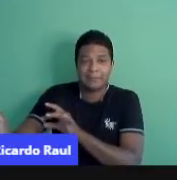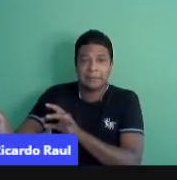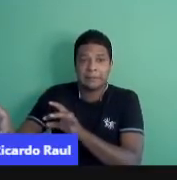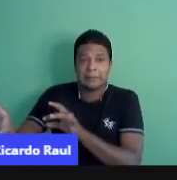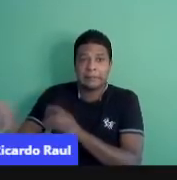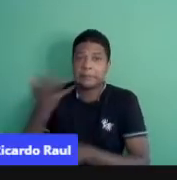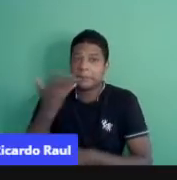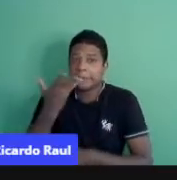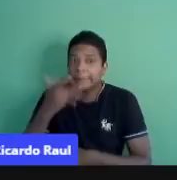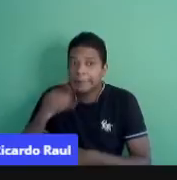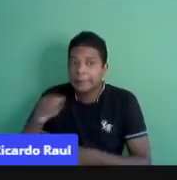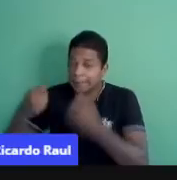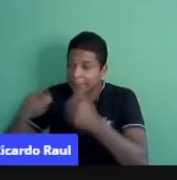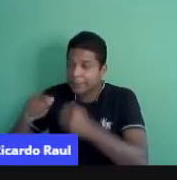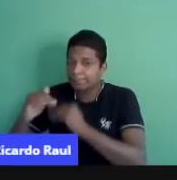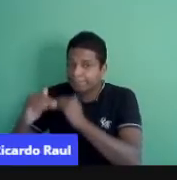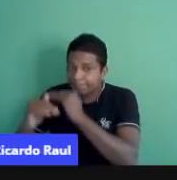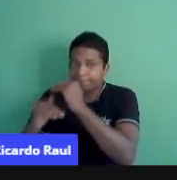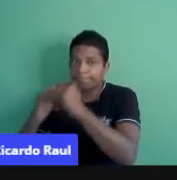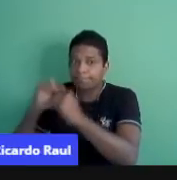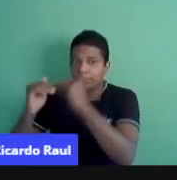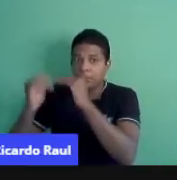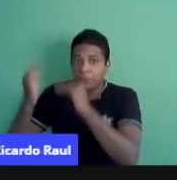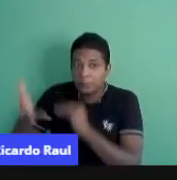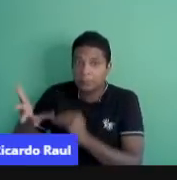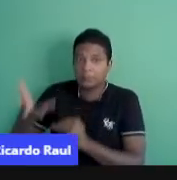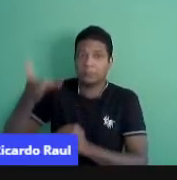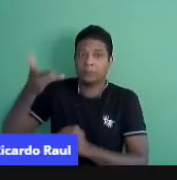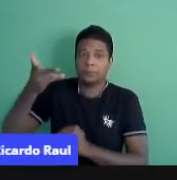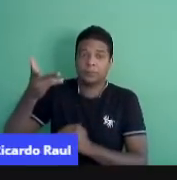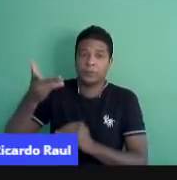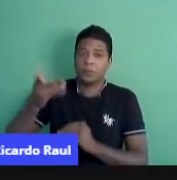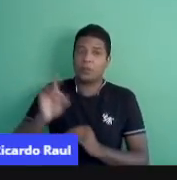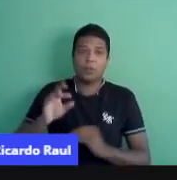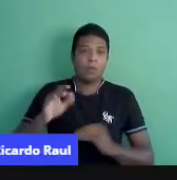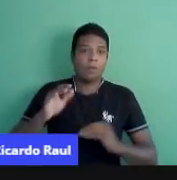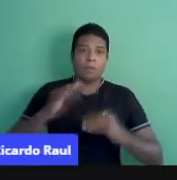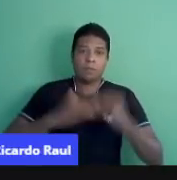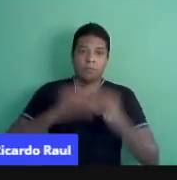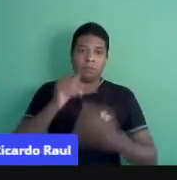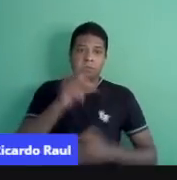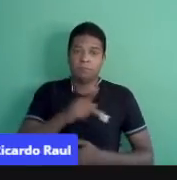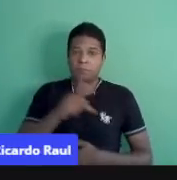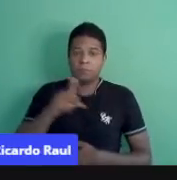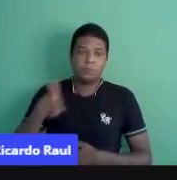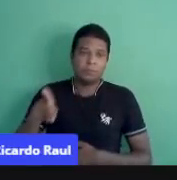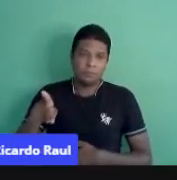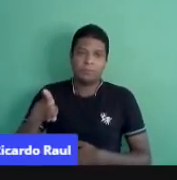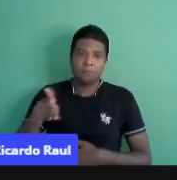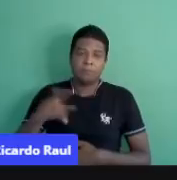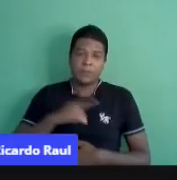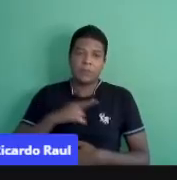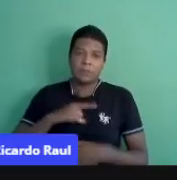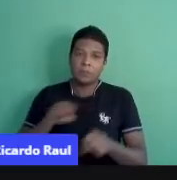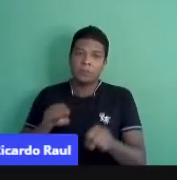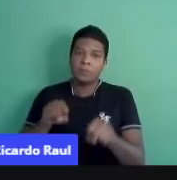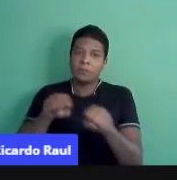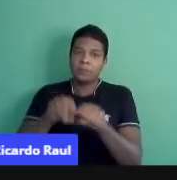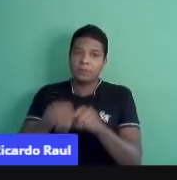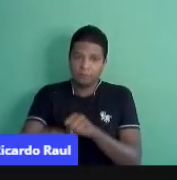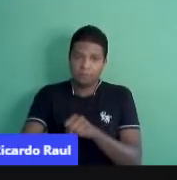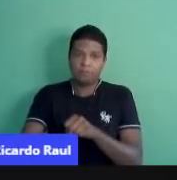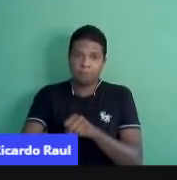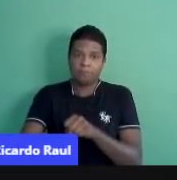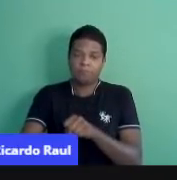ser desenvolvida com as habilidades que somente o professor vai ter em sua formação